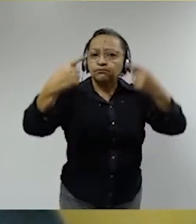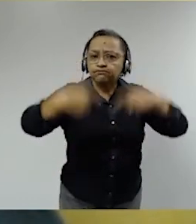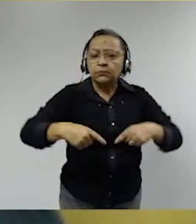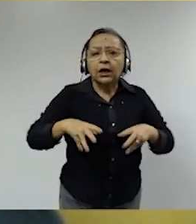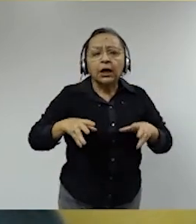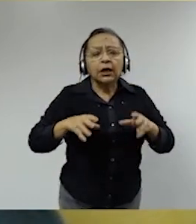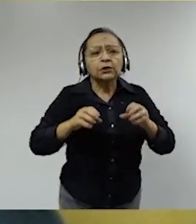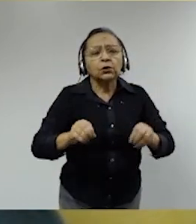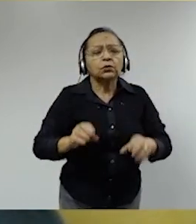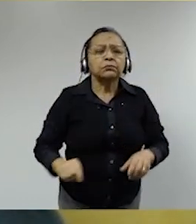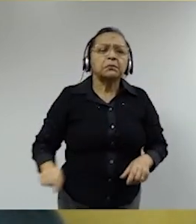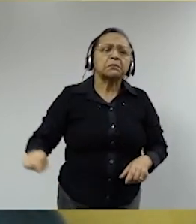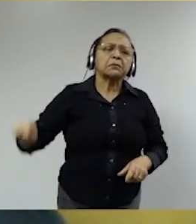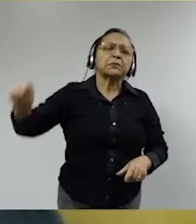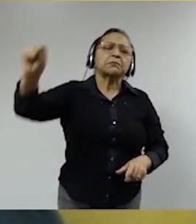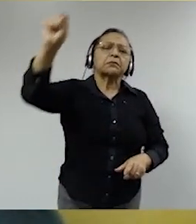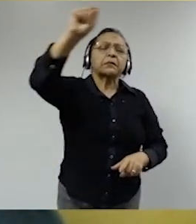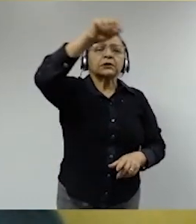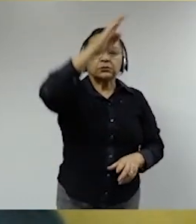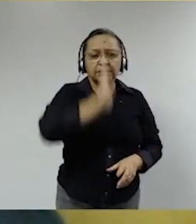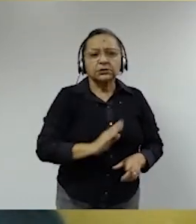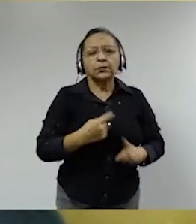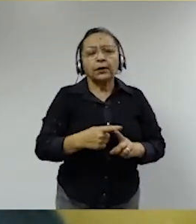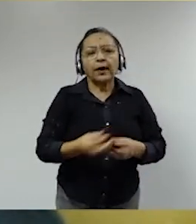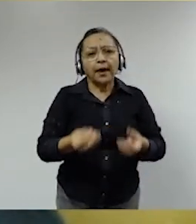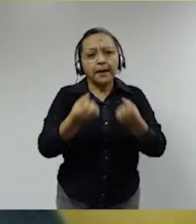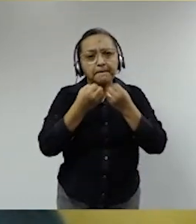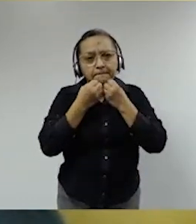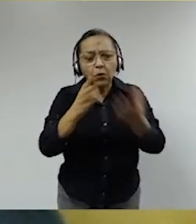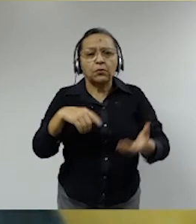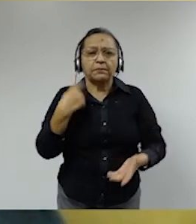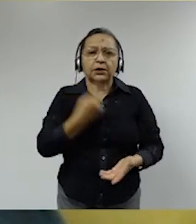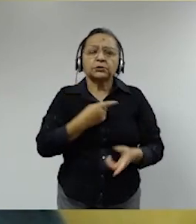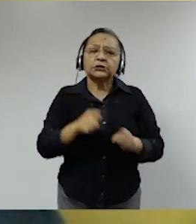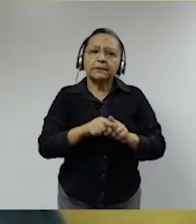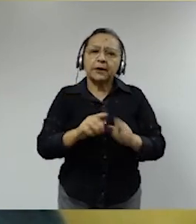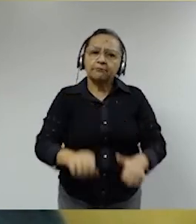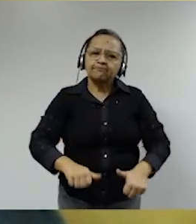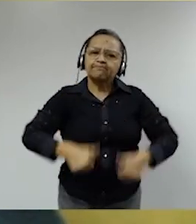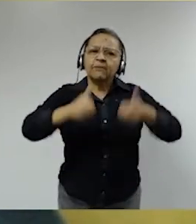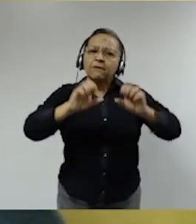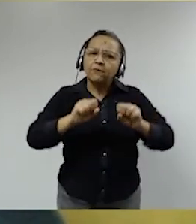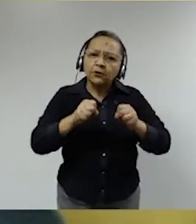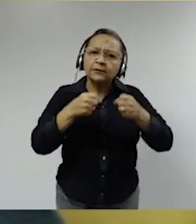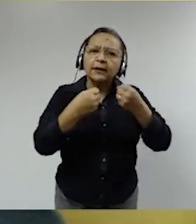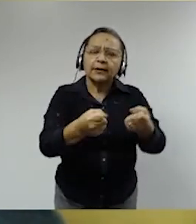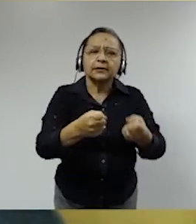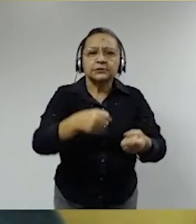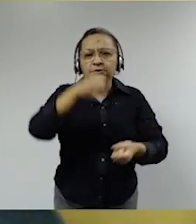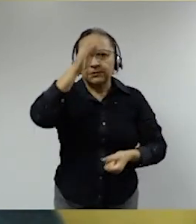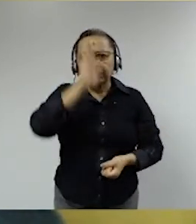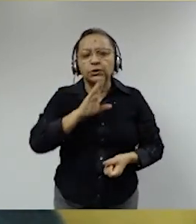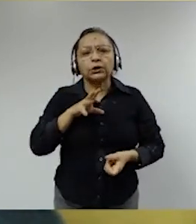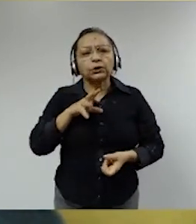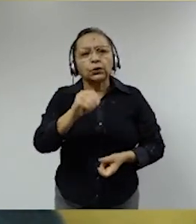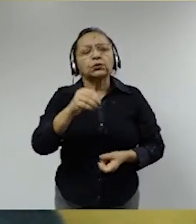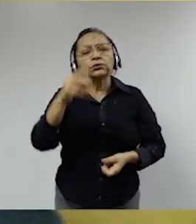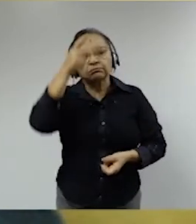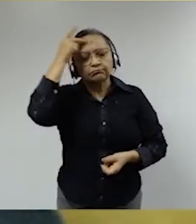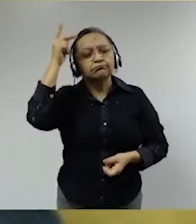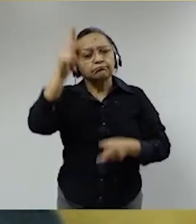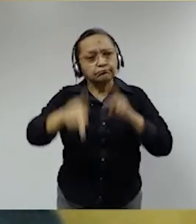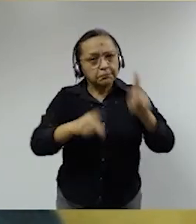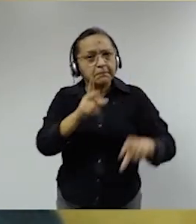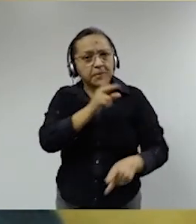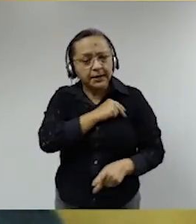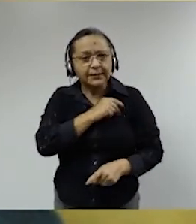Brasil, porque isso vai fazer bem para todos nós, vai fazer bem para o engrandecimento do Brasil, e é o que todos queremos, né? Então, muito obrigada, eu fiquei